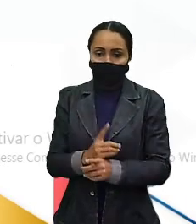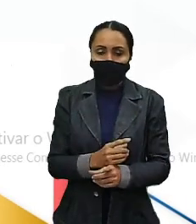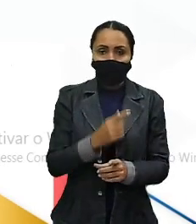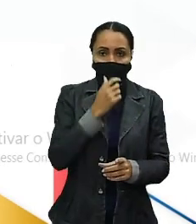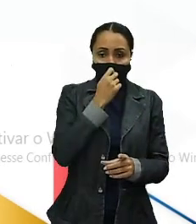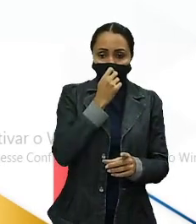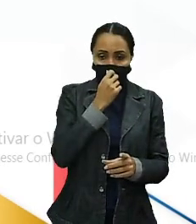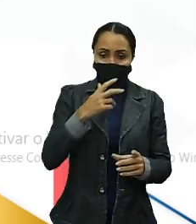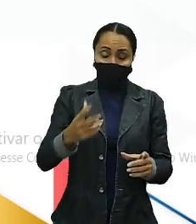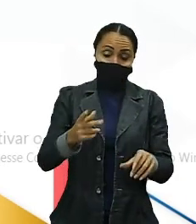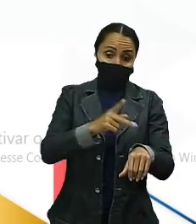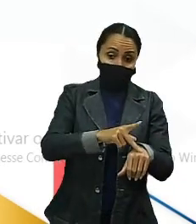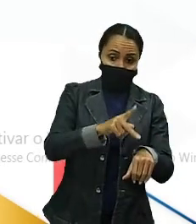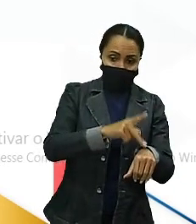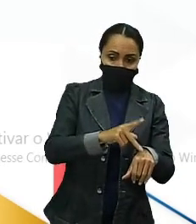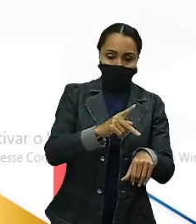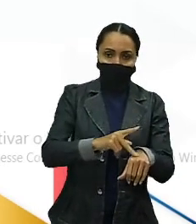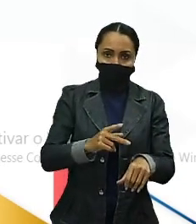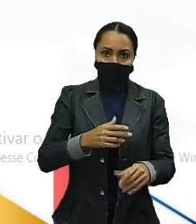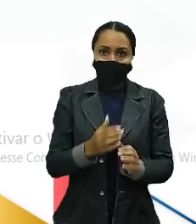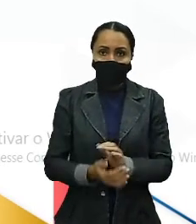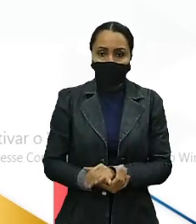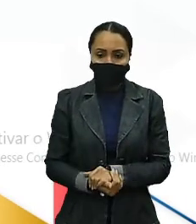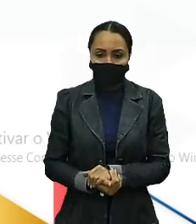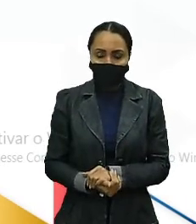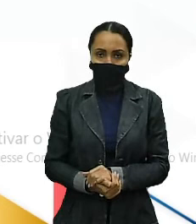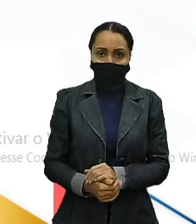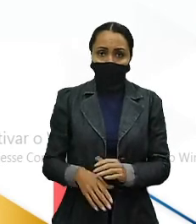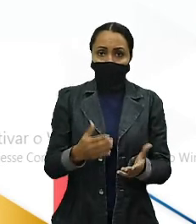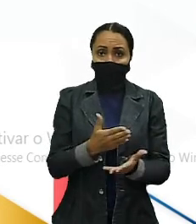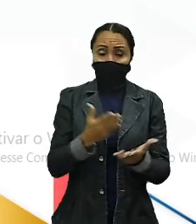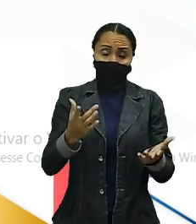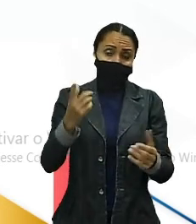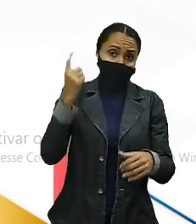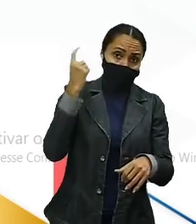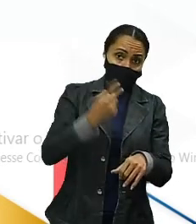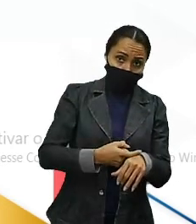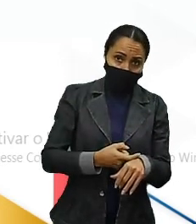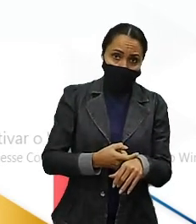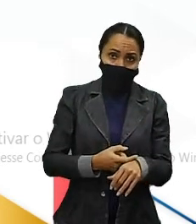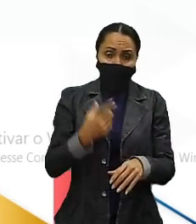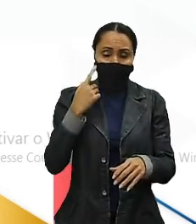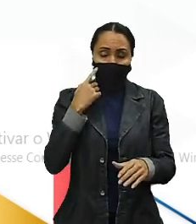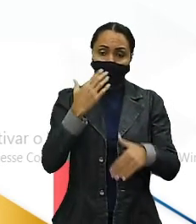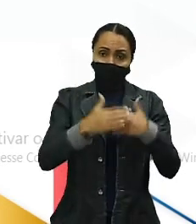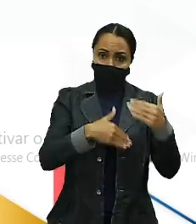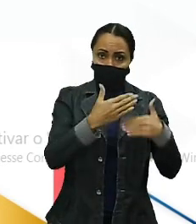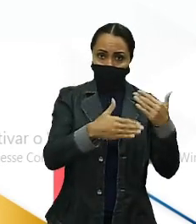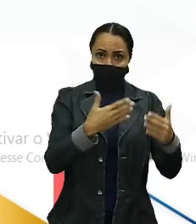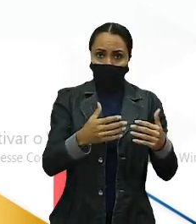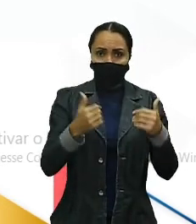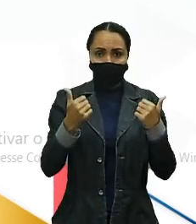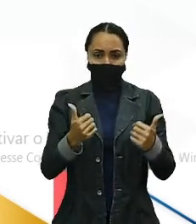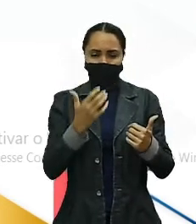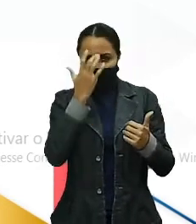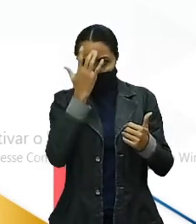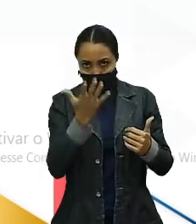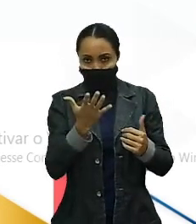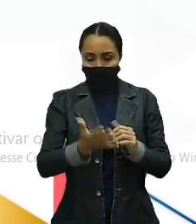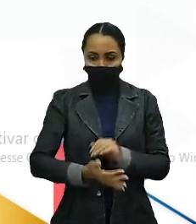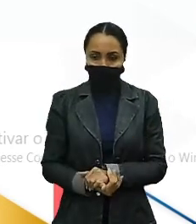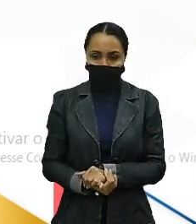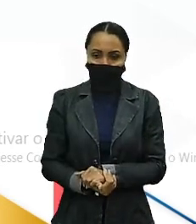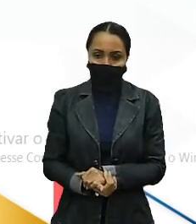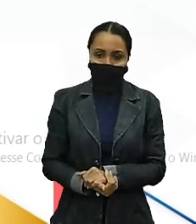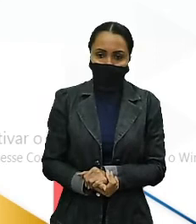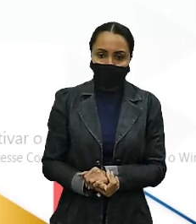em preto aí, se ela corresponde a que sólido, a que peça foi construída. E tá fácil, tá bom? Segue